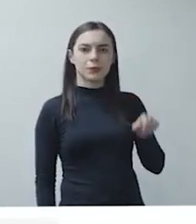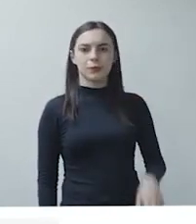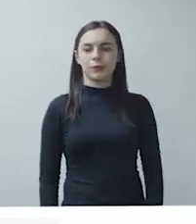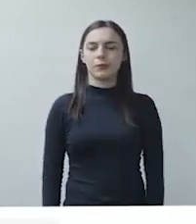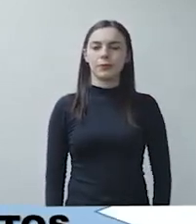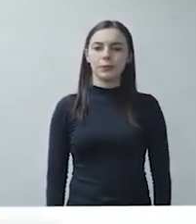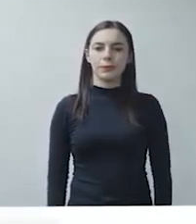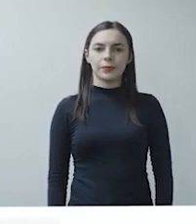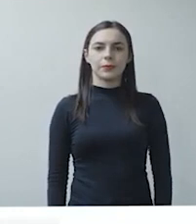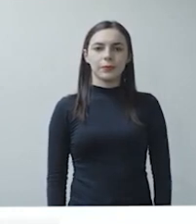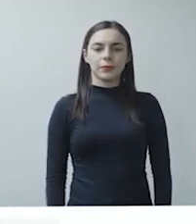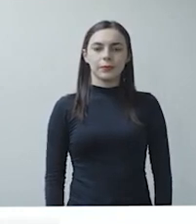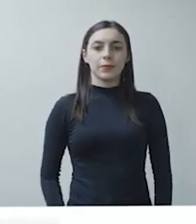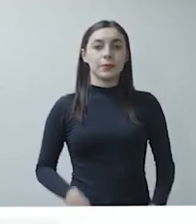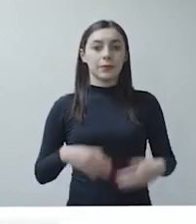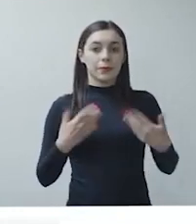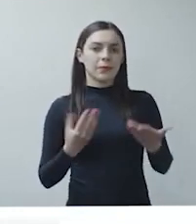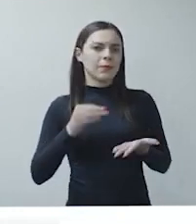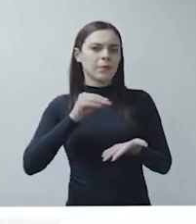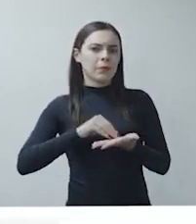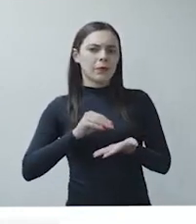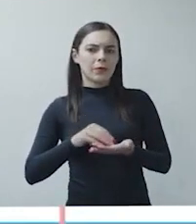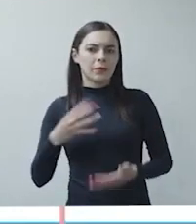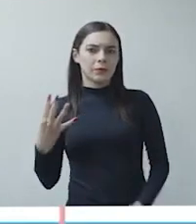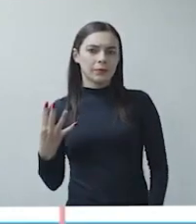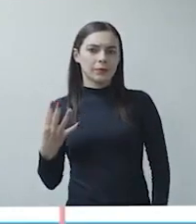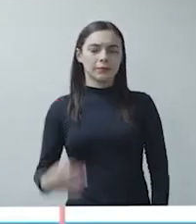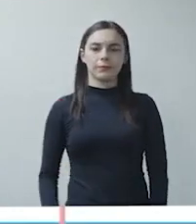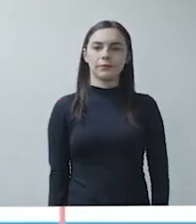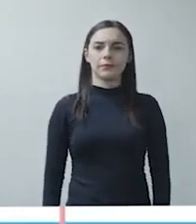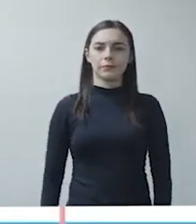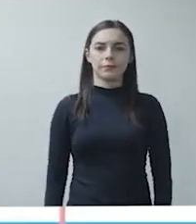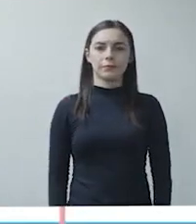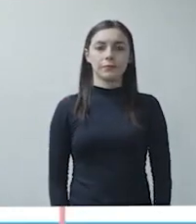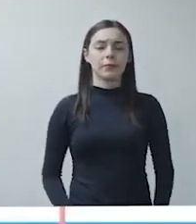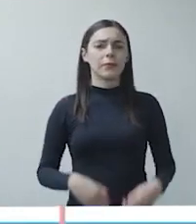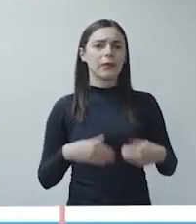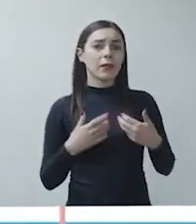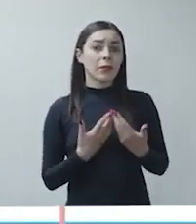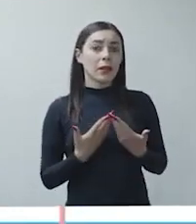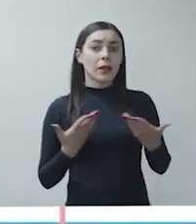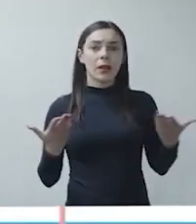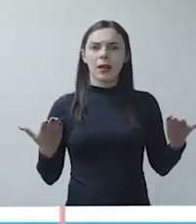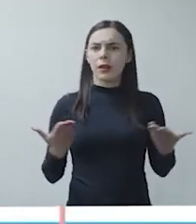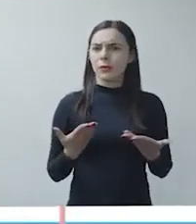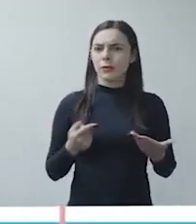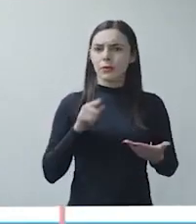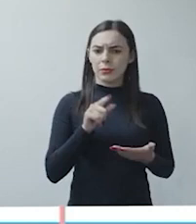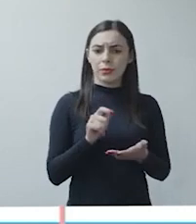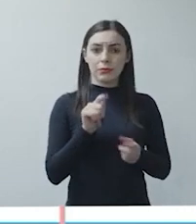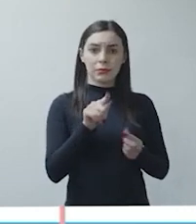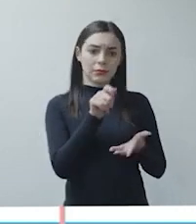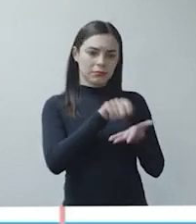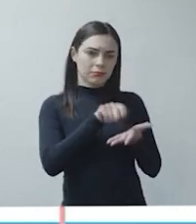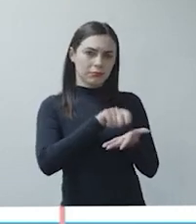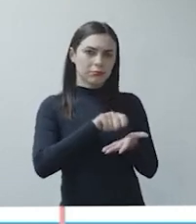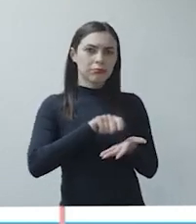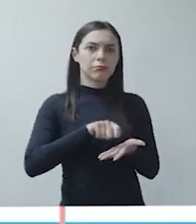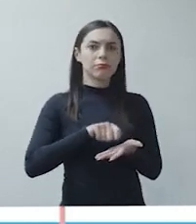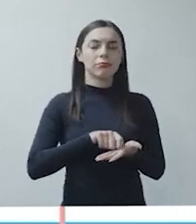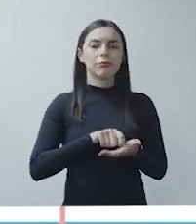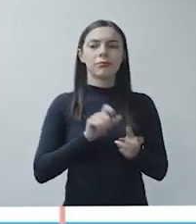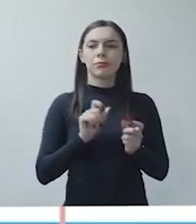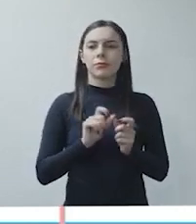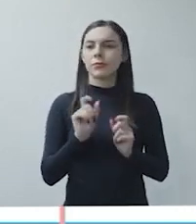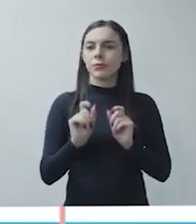Júlio. Então, faltam 4 pontos. Agora, vocês vão fazer o registro no caderno de